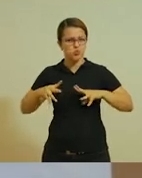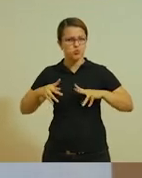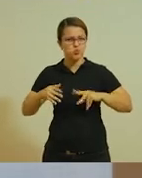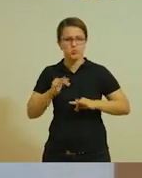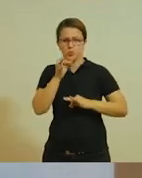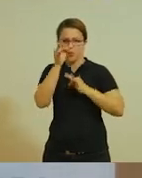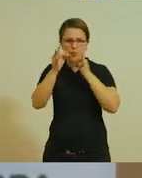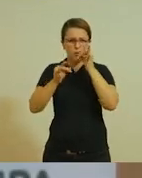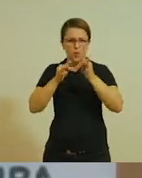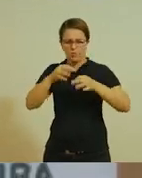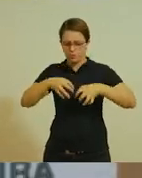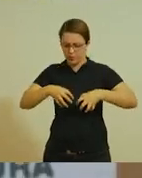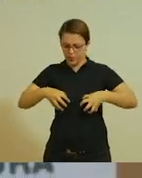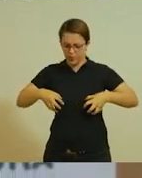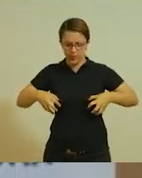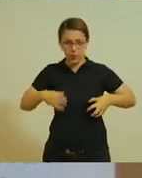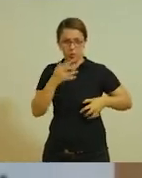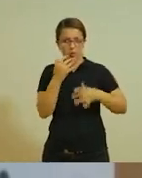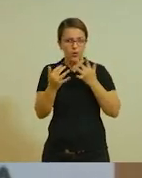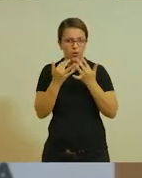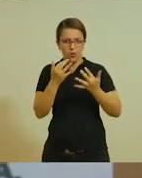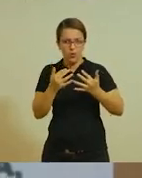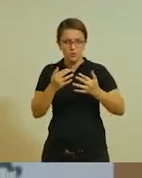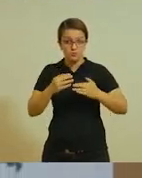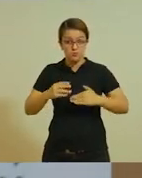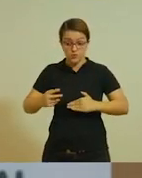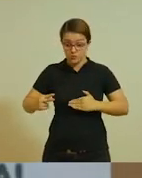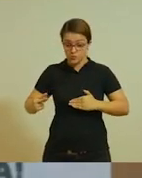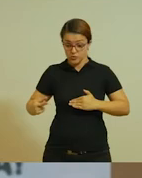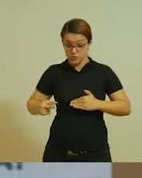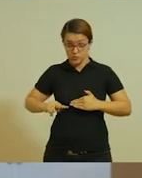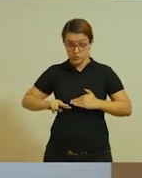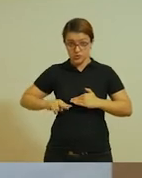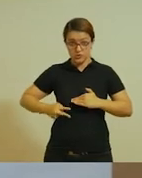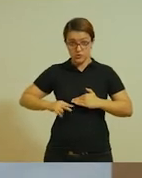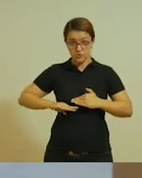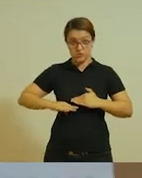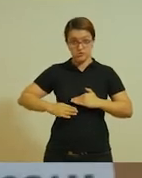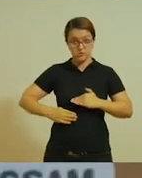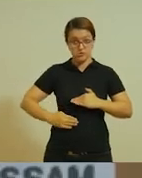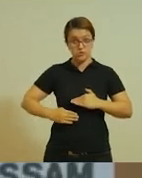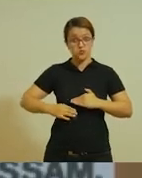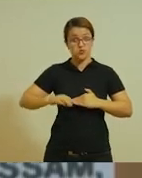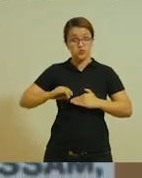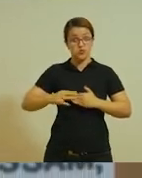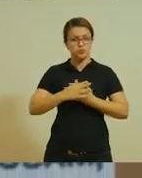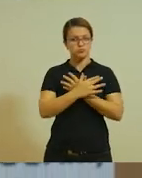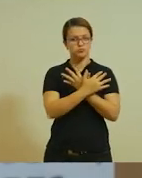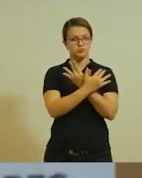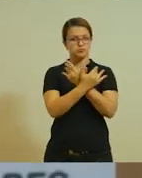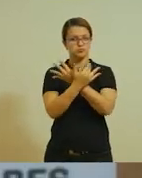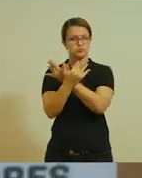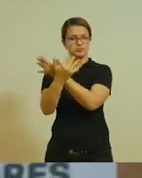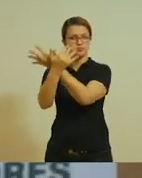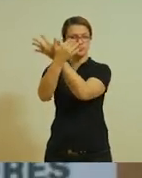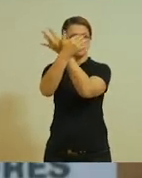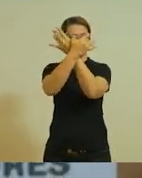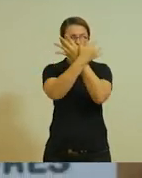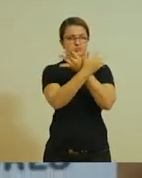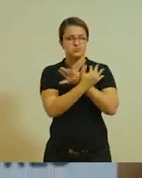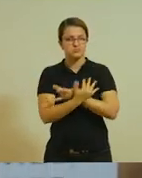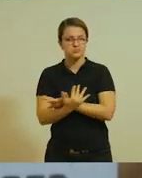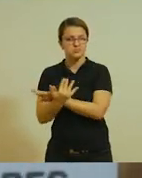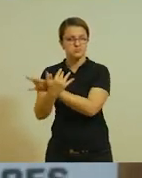todinho, todinho de flores, de muitas cores. No segundo, apenas borboletas